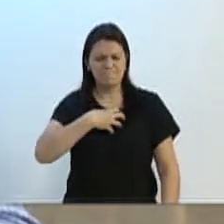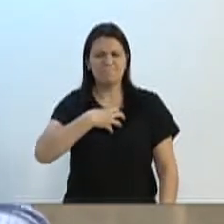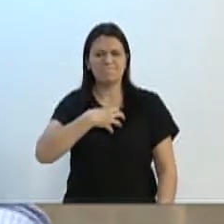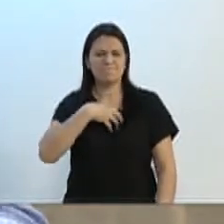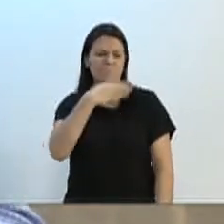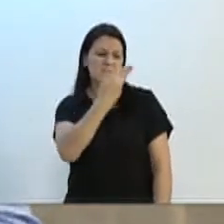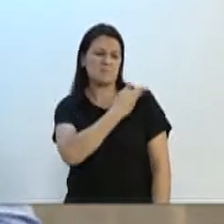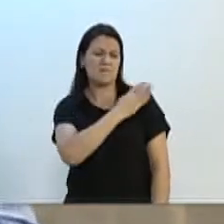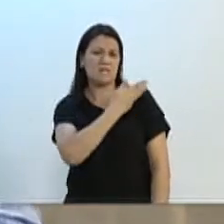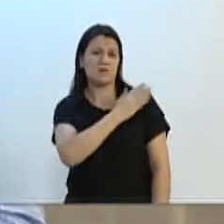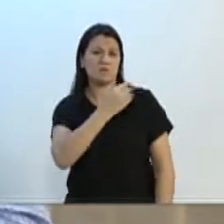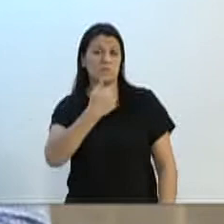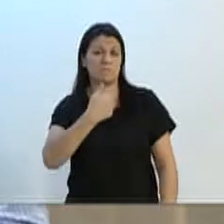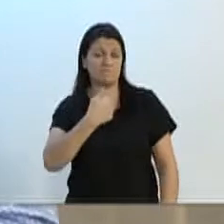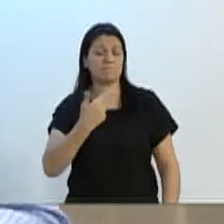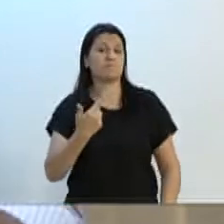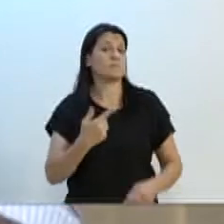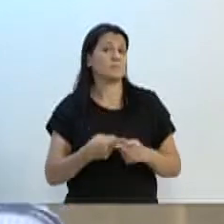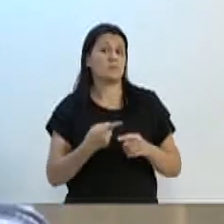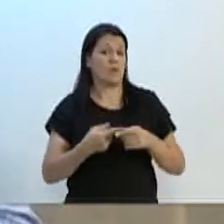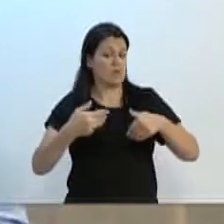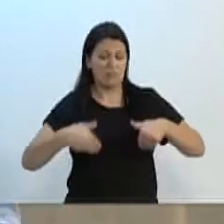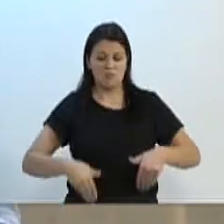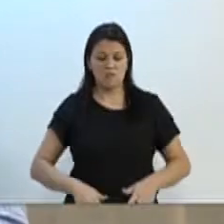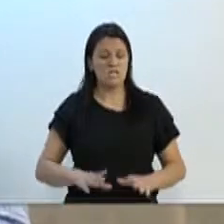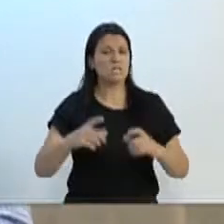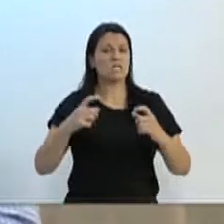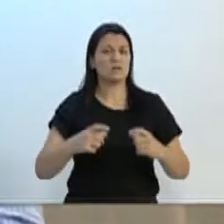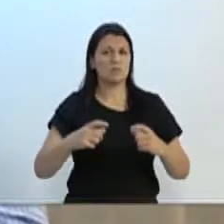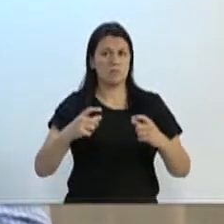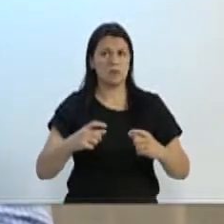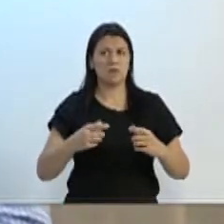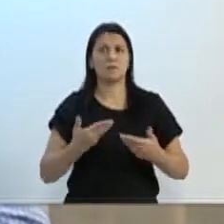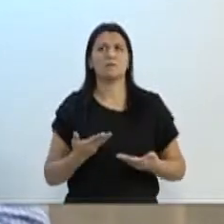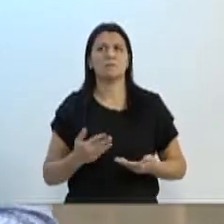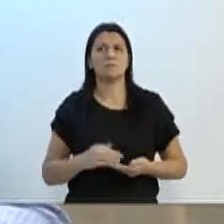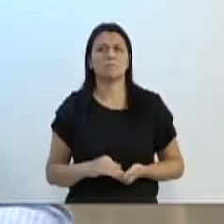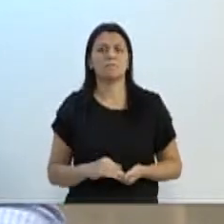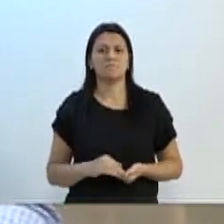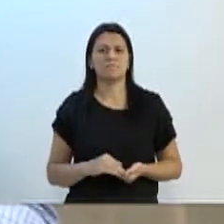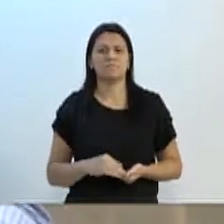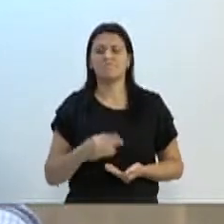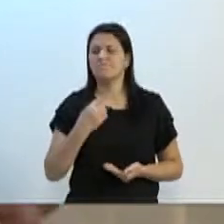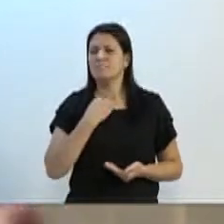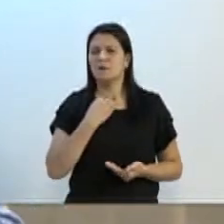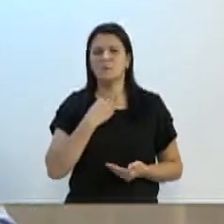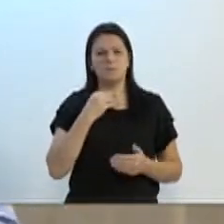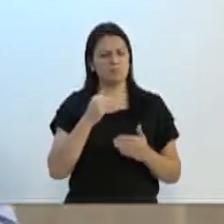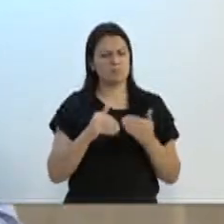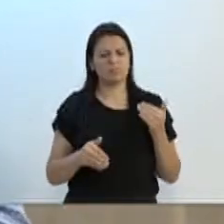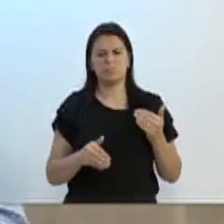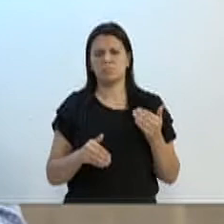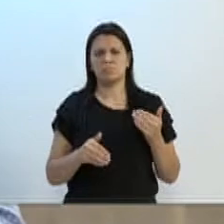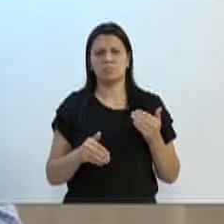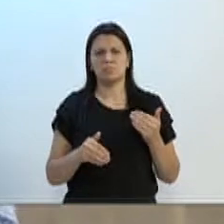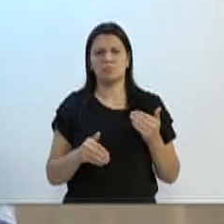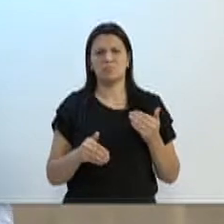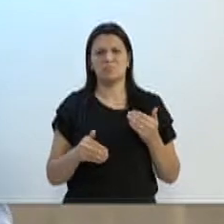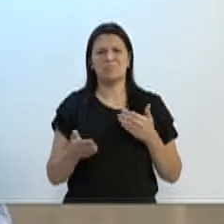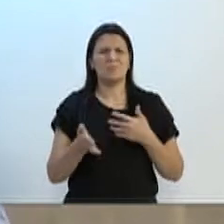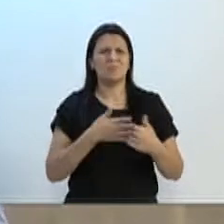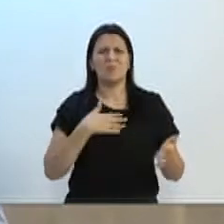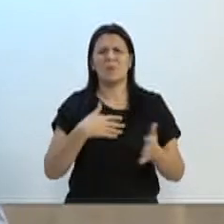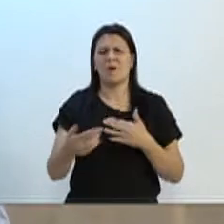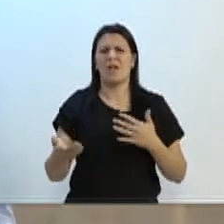por não ser nato naquele local e não posso concordar com qualquer tipo de